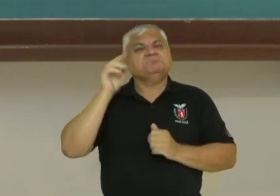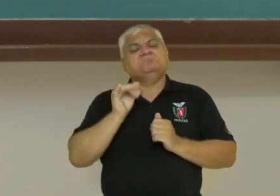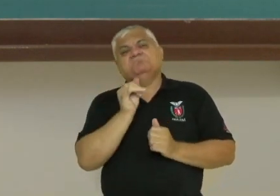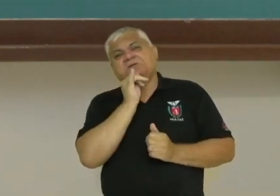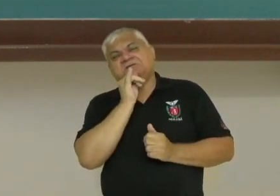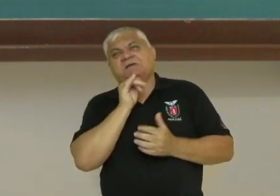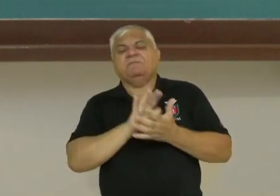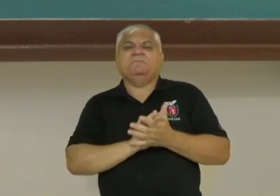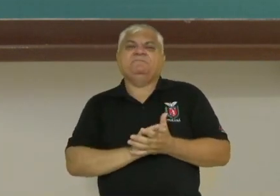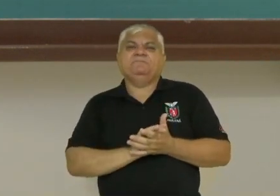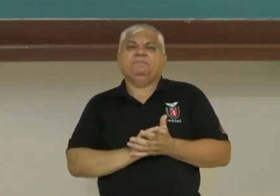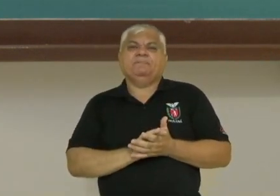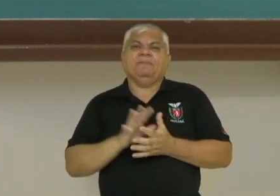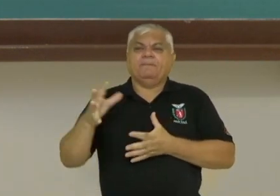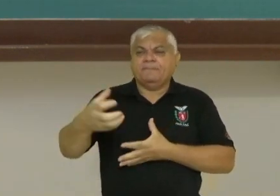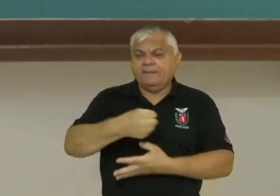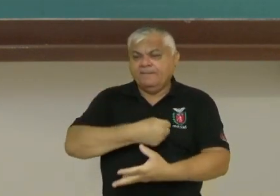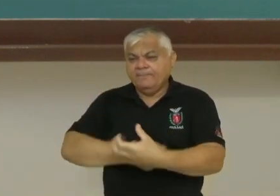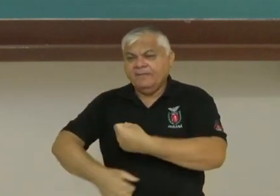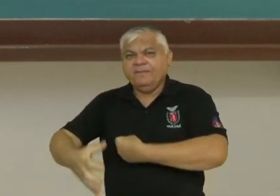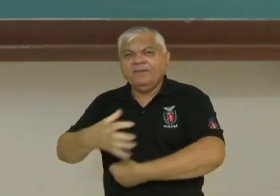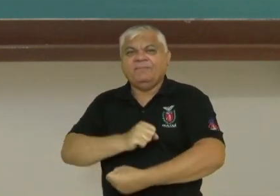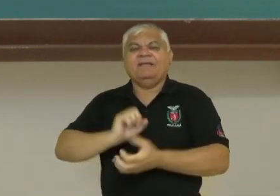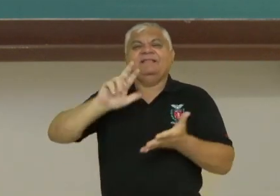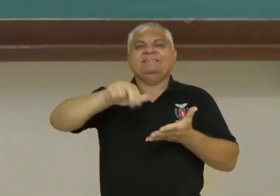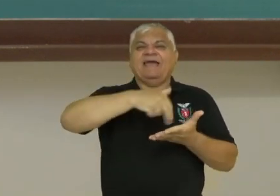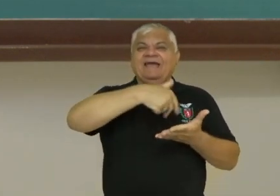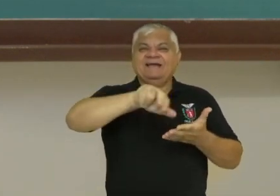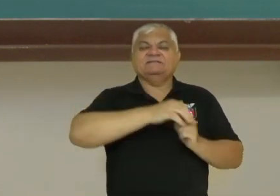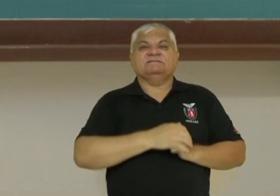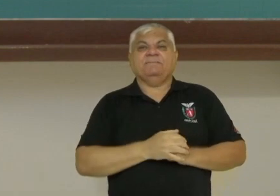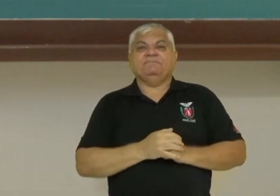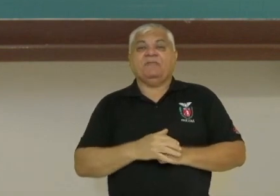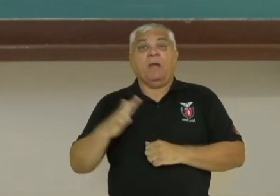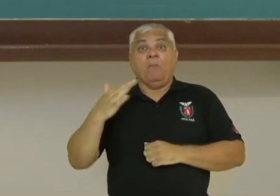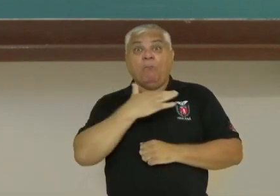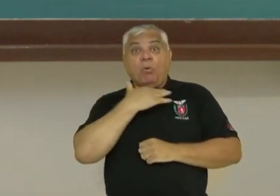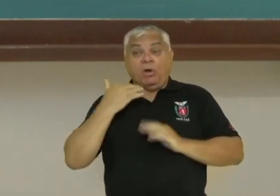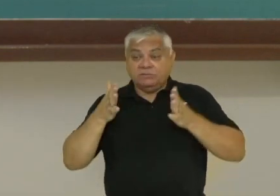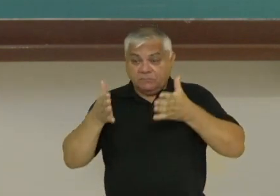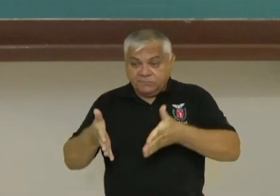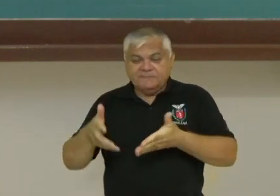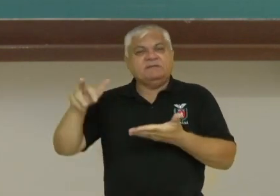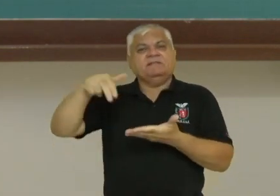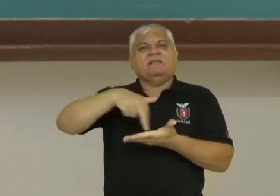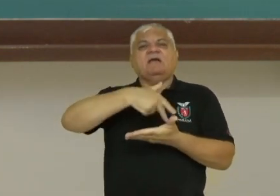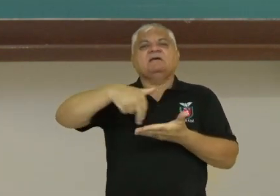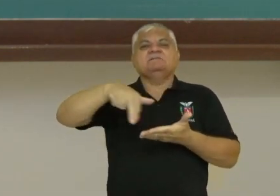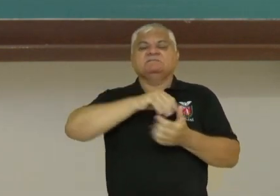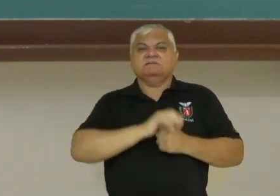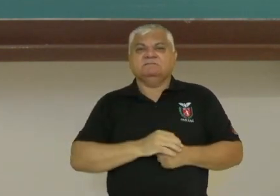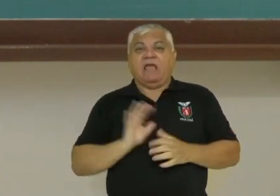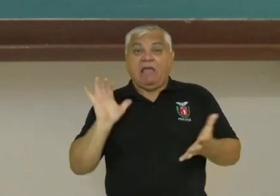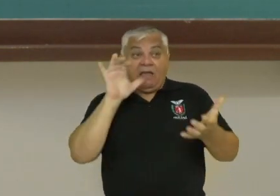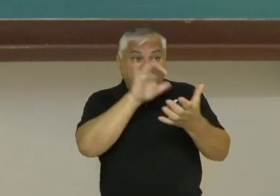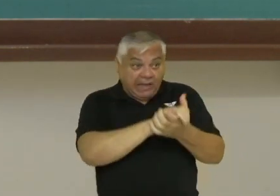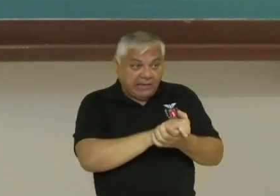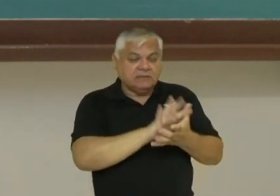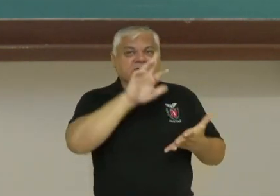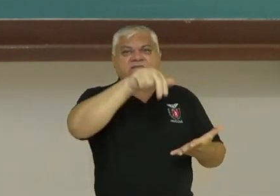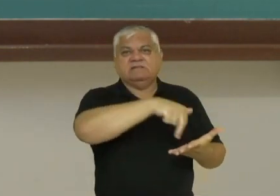para celebrar uma colheita, dançava em um funeral, dançava em um casamento, dançava em